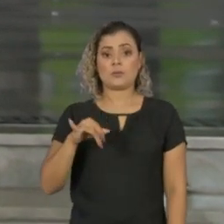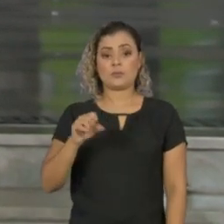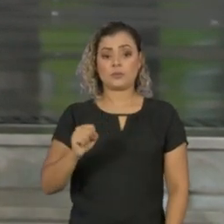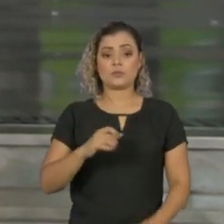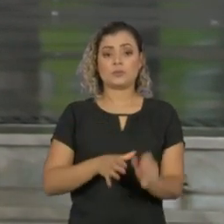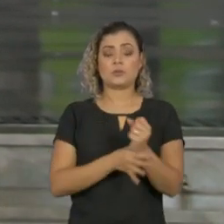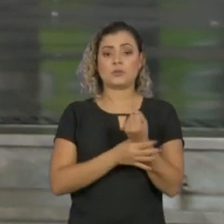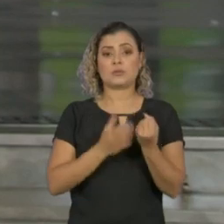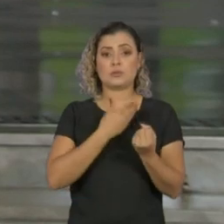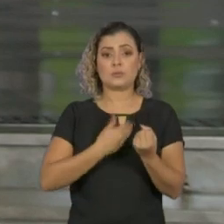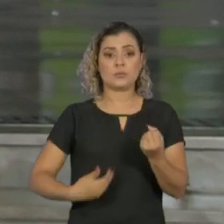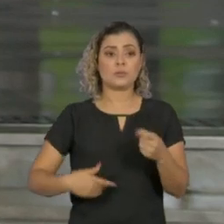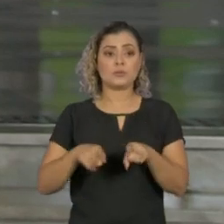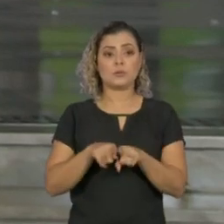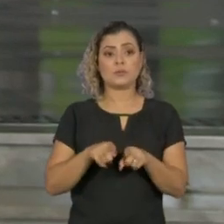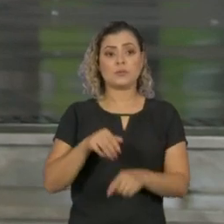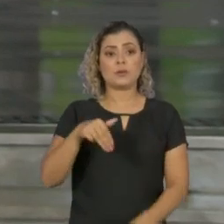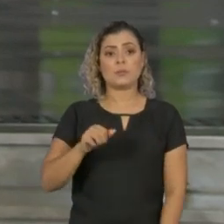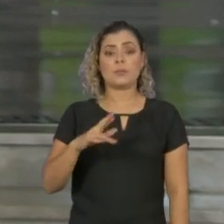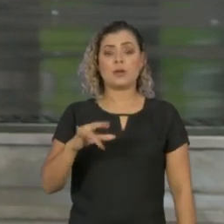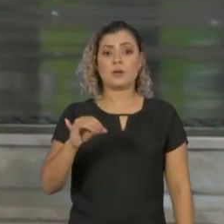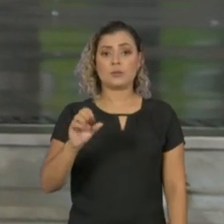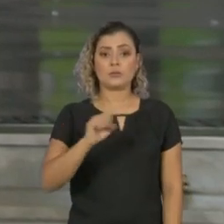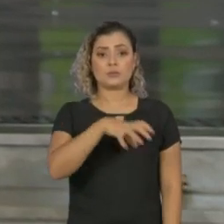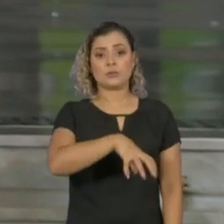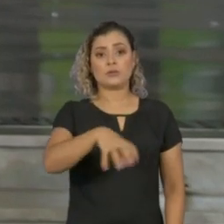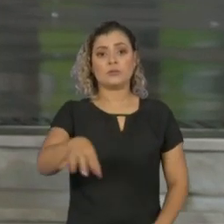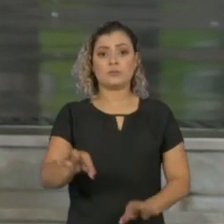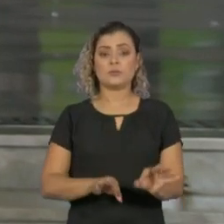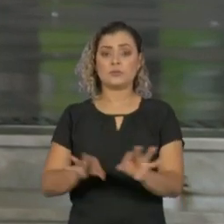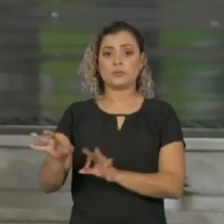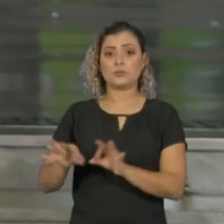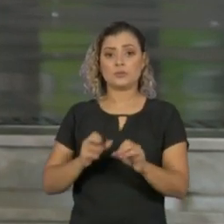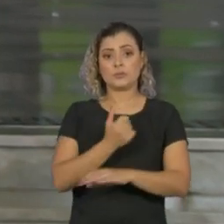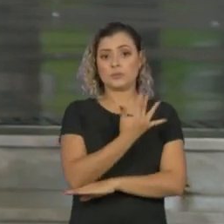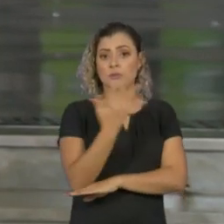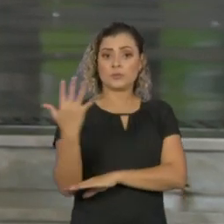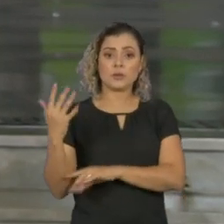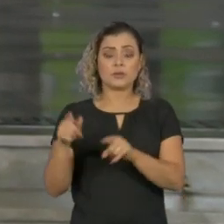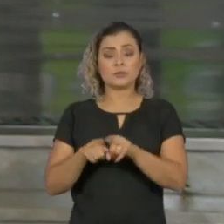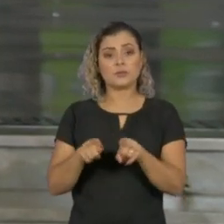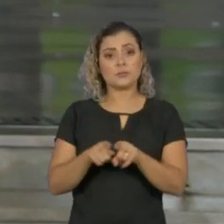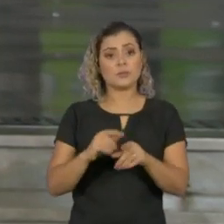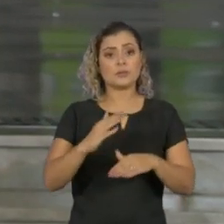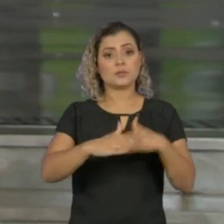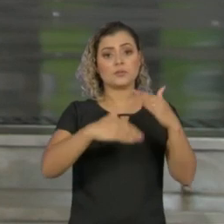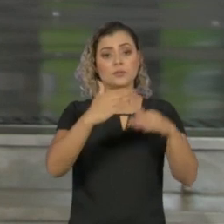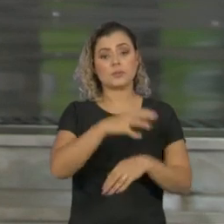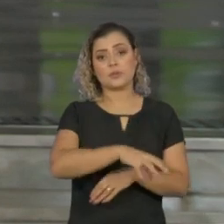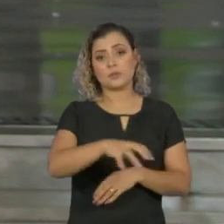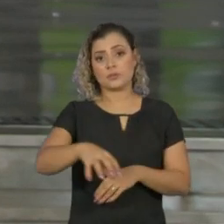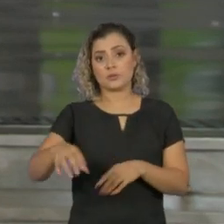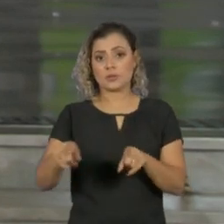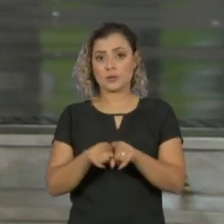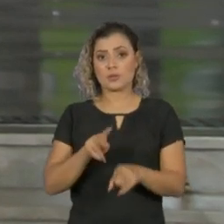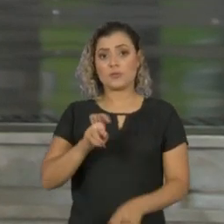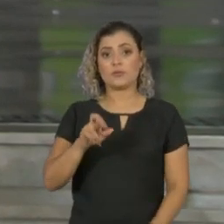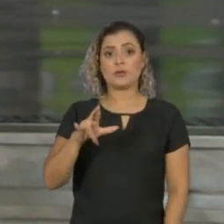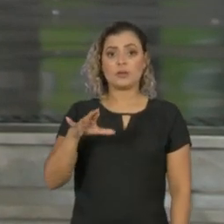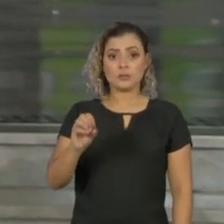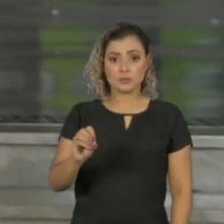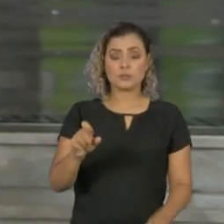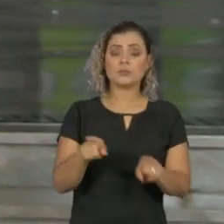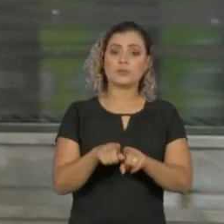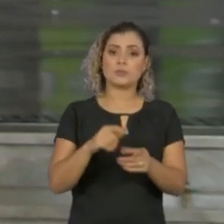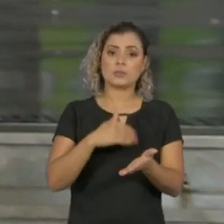Pública, Marcos Penido, secretário de Infraestrutura e Meio Ambiente, Marcos Vignoli, secretário de Desenvolvimento Regional, Vinícius Lumer,